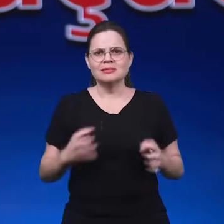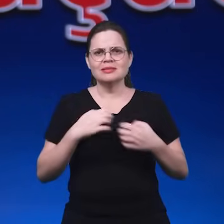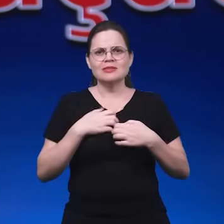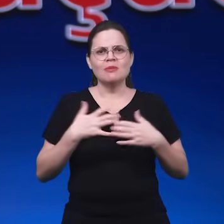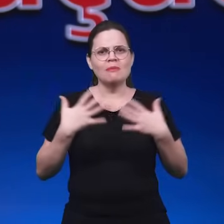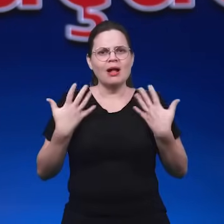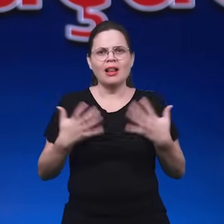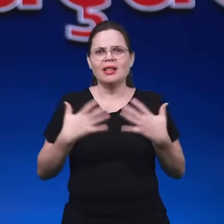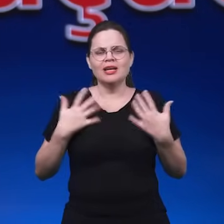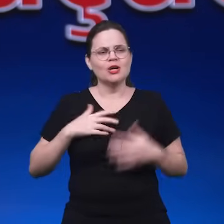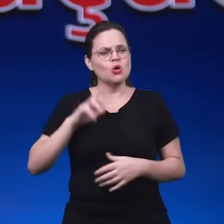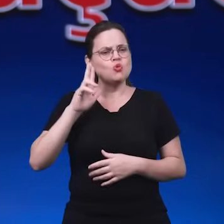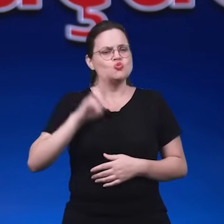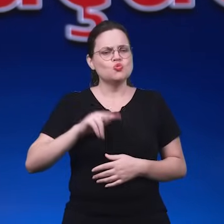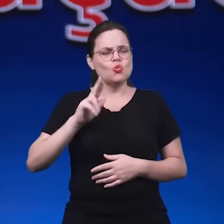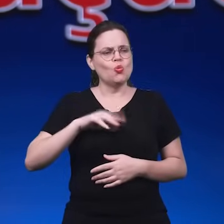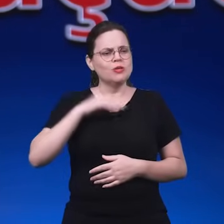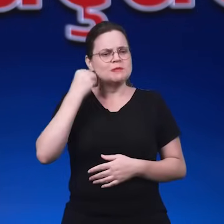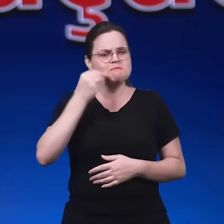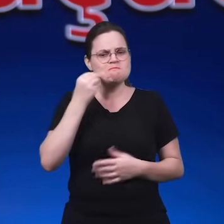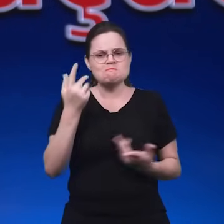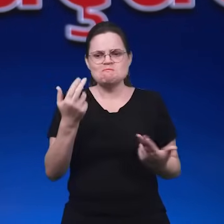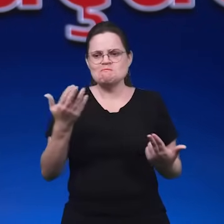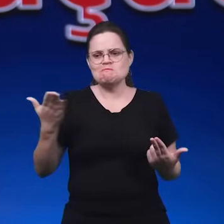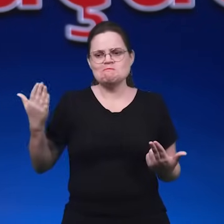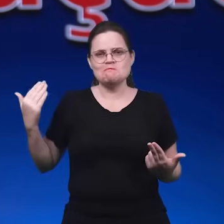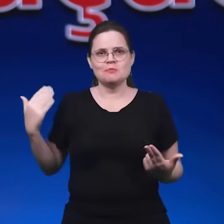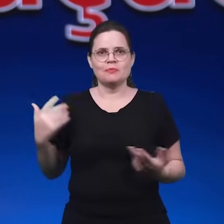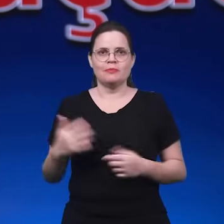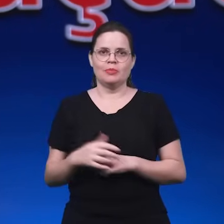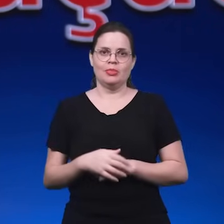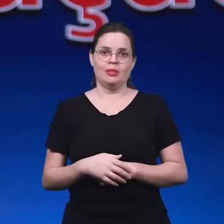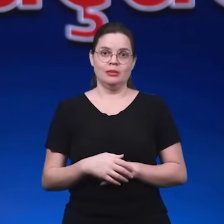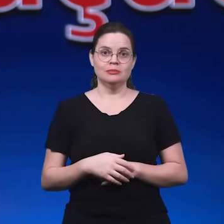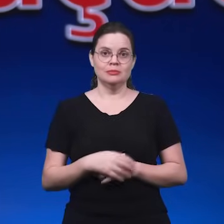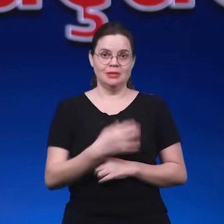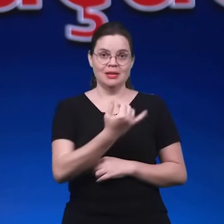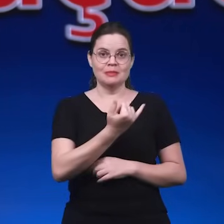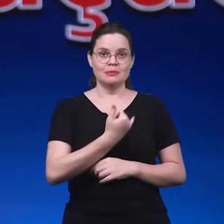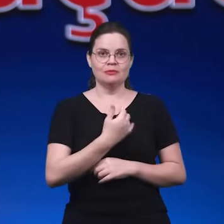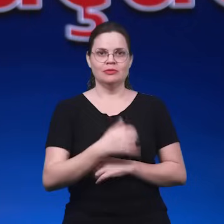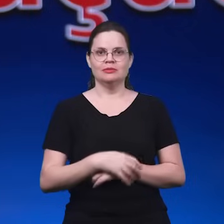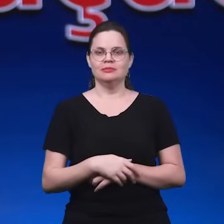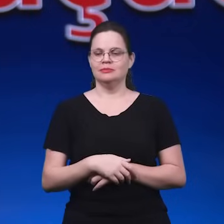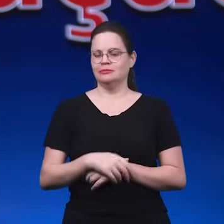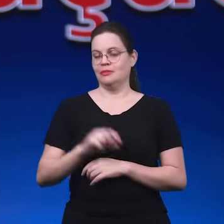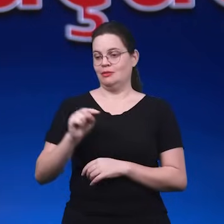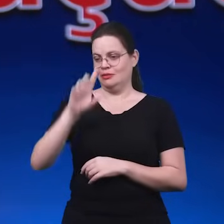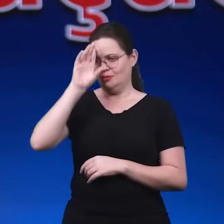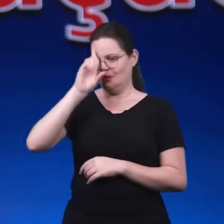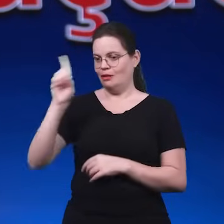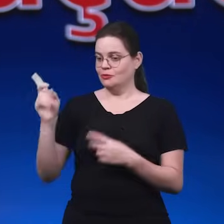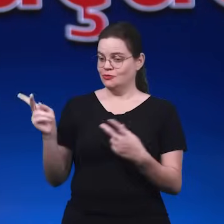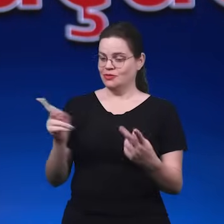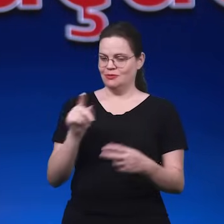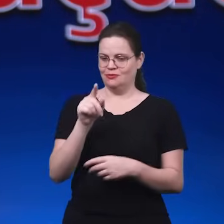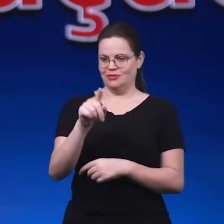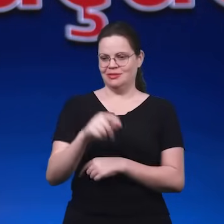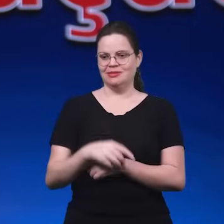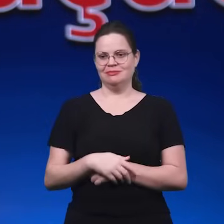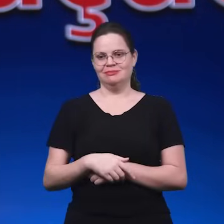havia sentido em lugar nenhum. Glória a Deus. E ele disse assim, olha, você foi visitado por Deus.